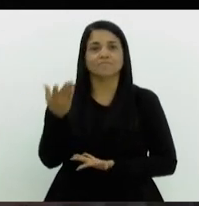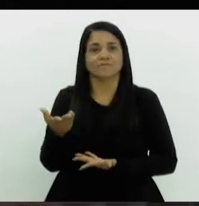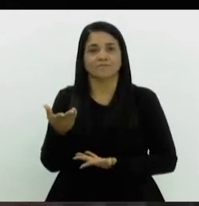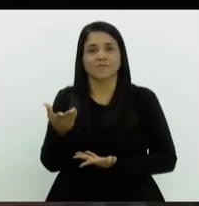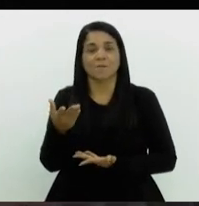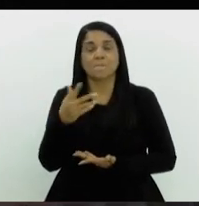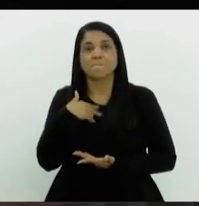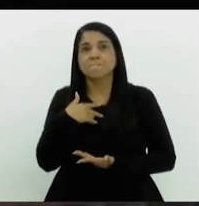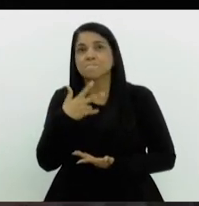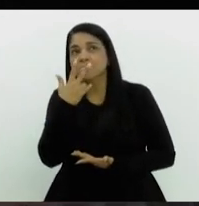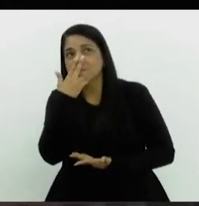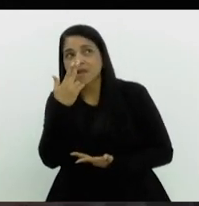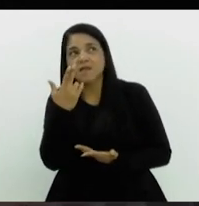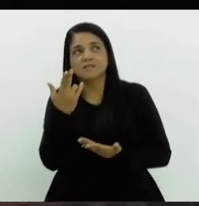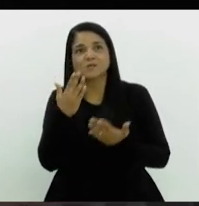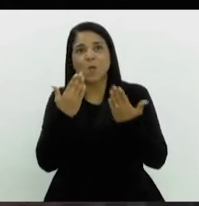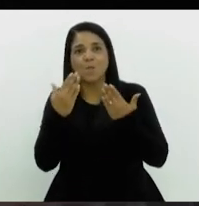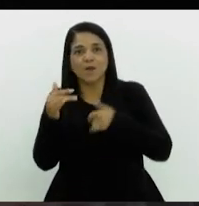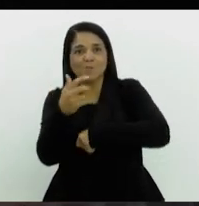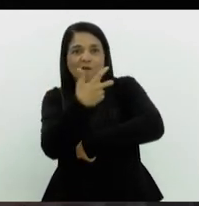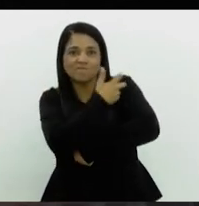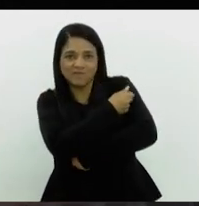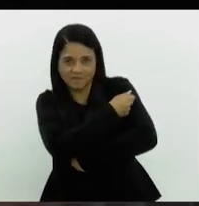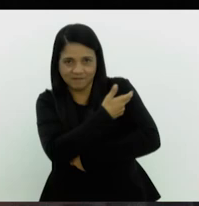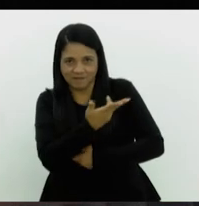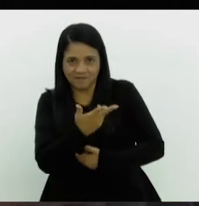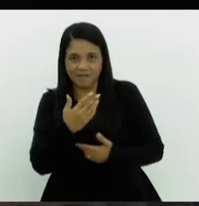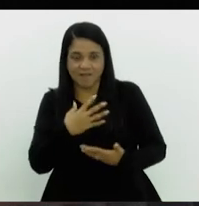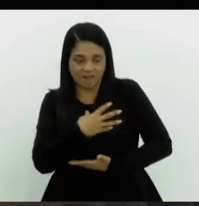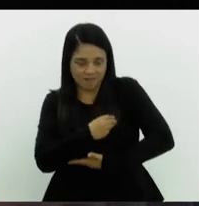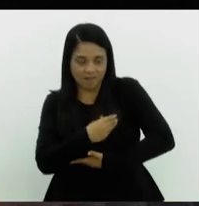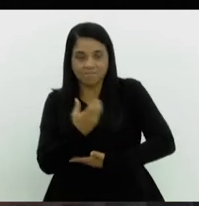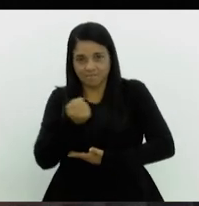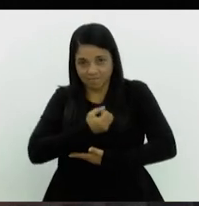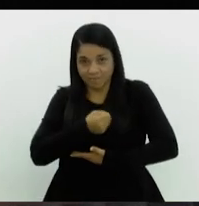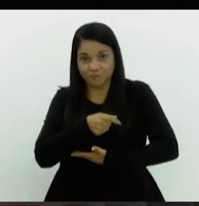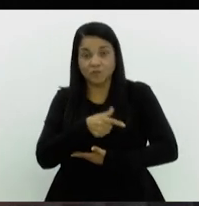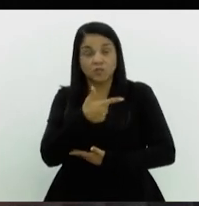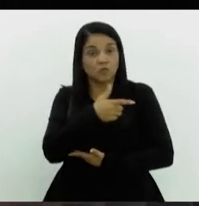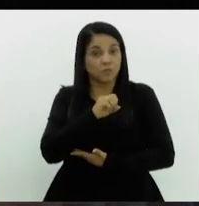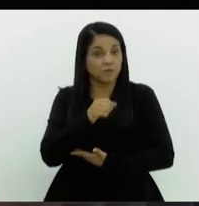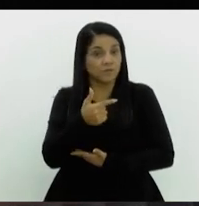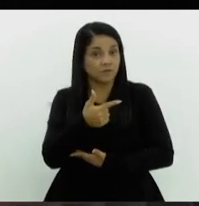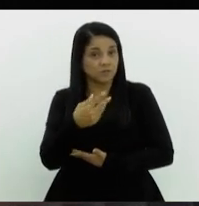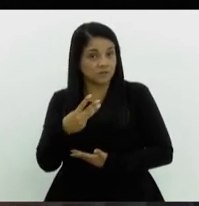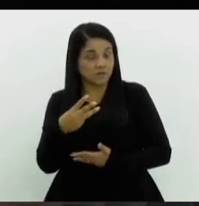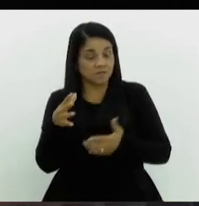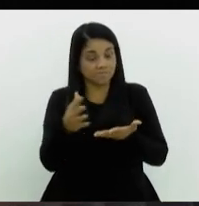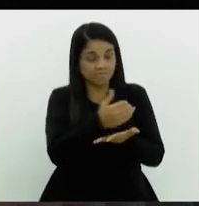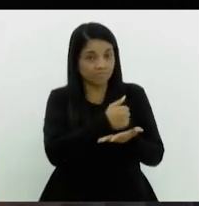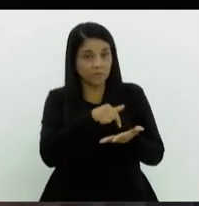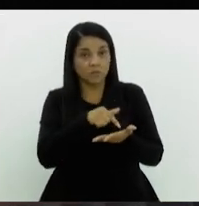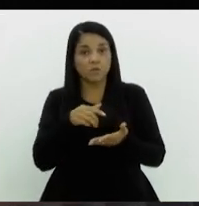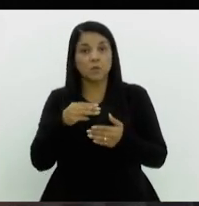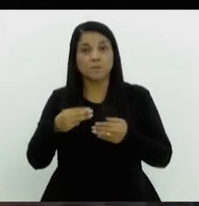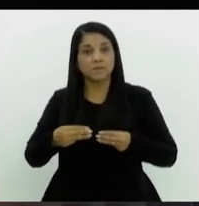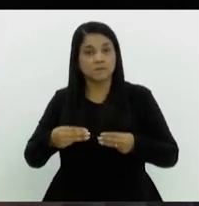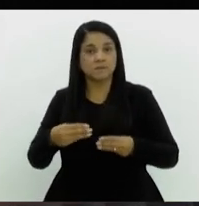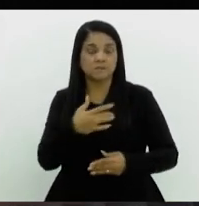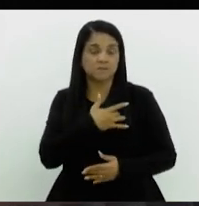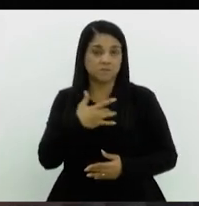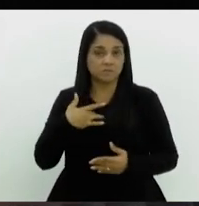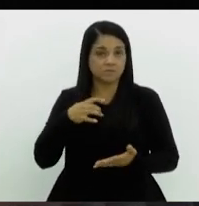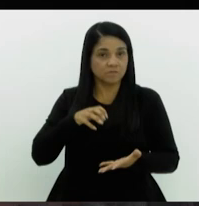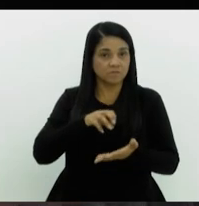uma vacina, né? E aí, em 2023, trouxe aqui alguns dados, o Ministério da Saúde